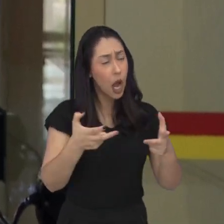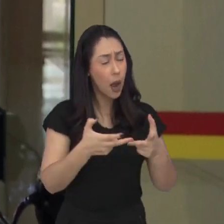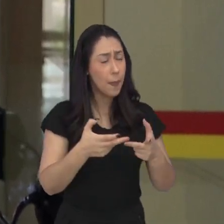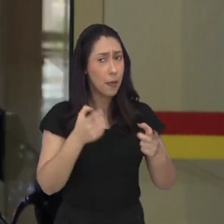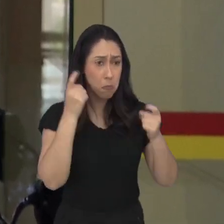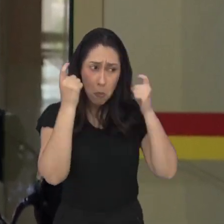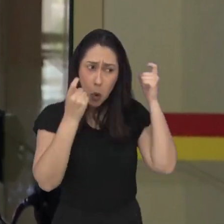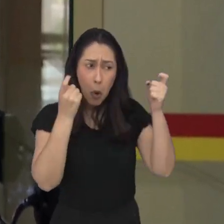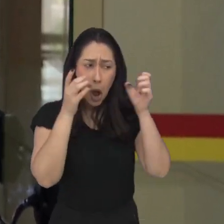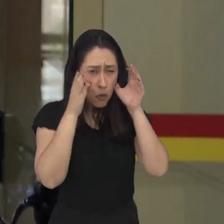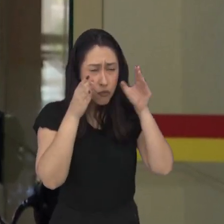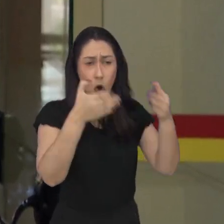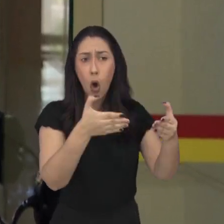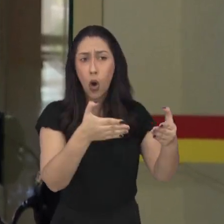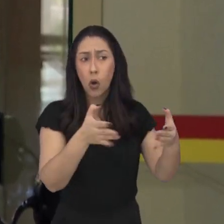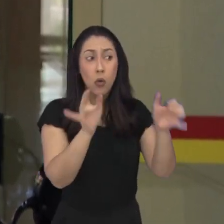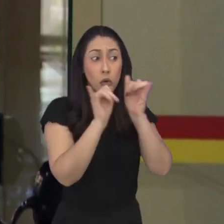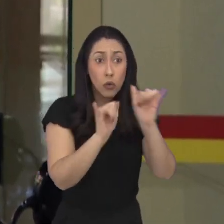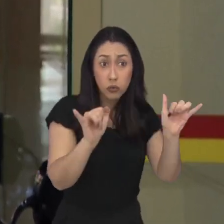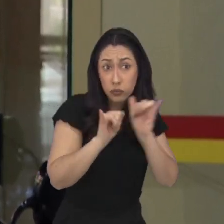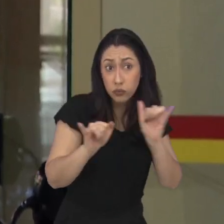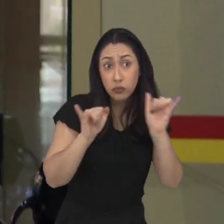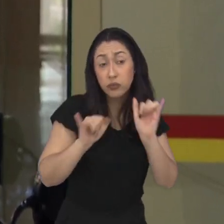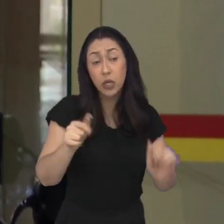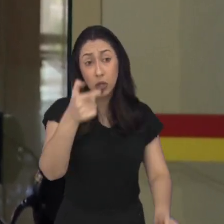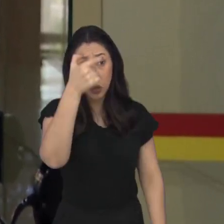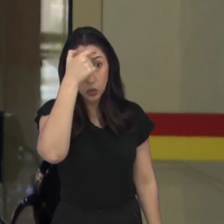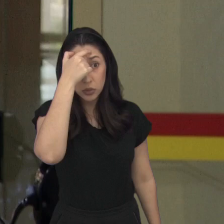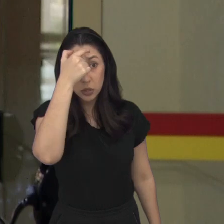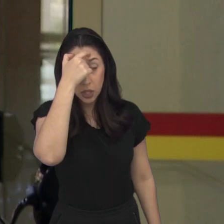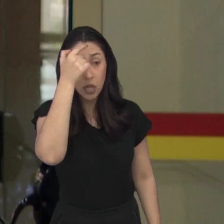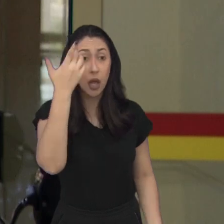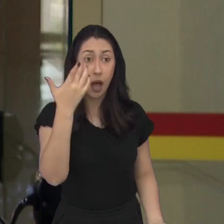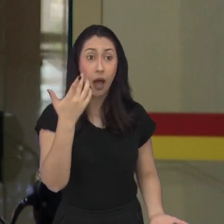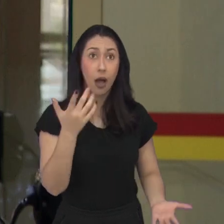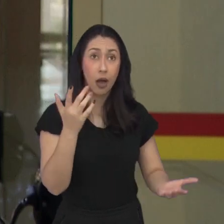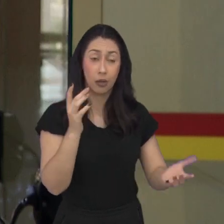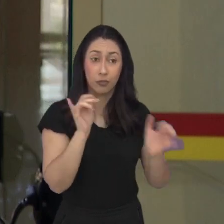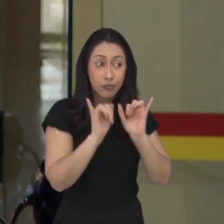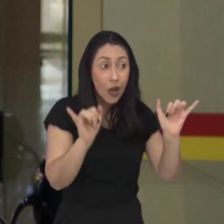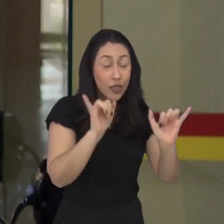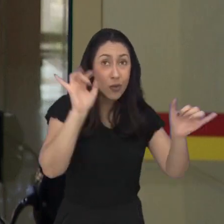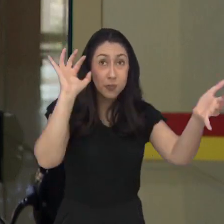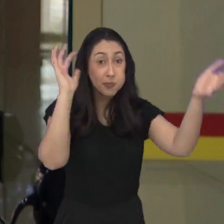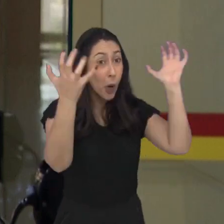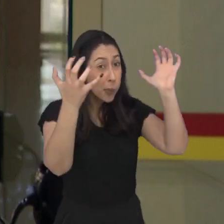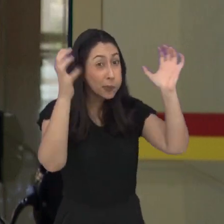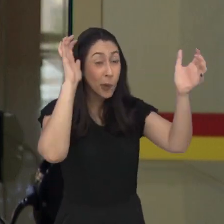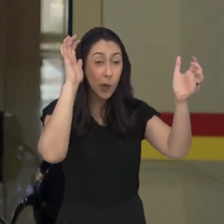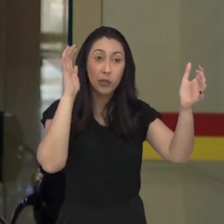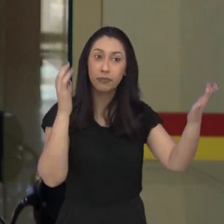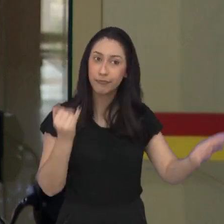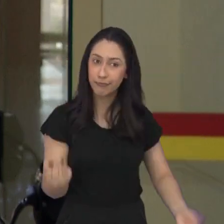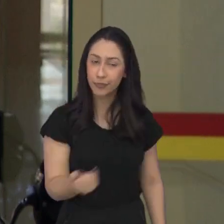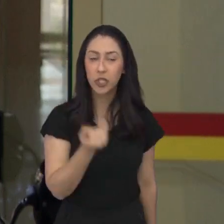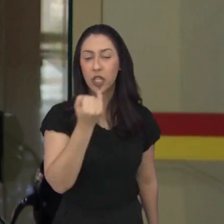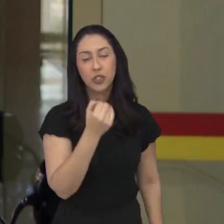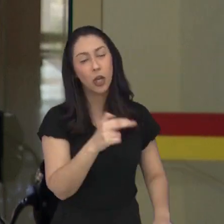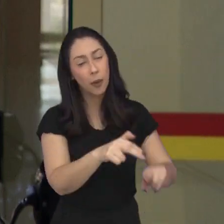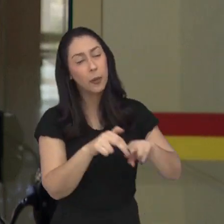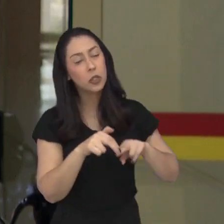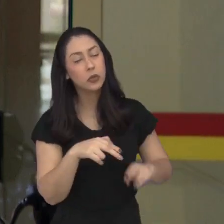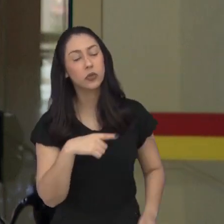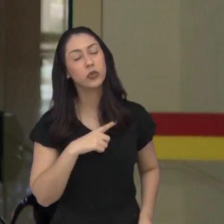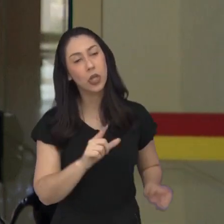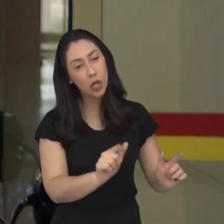A conscientização das pessoas quanto às mudanças climáticas também são extremamente importantes. Por isso,